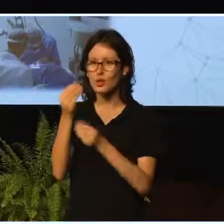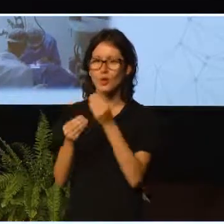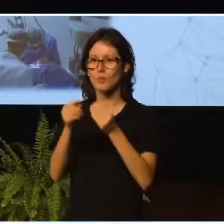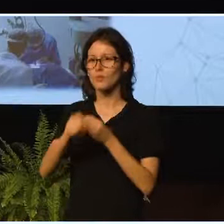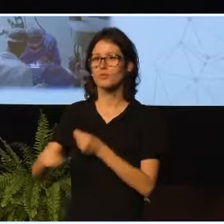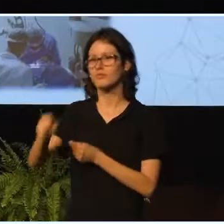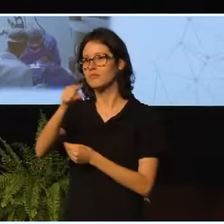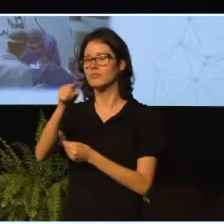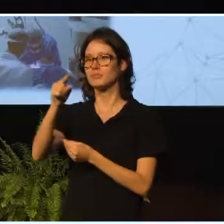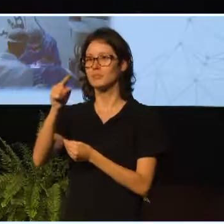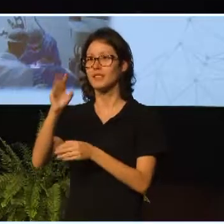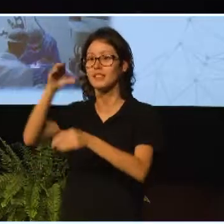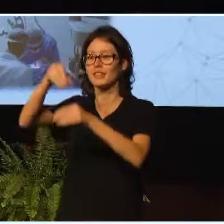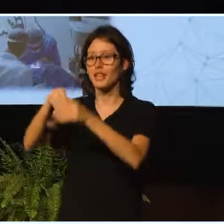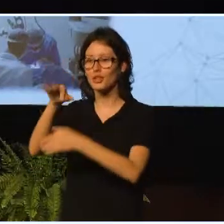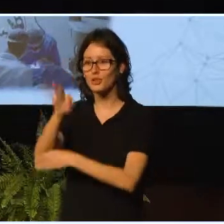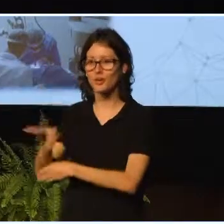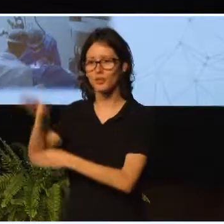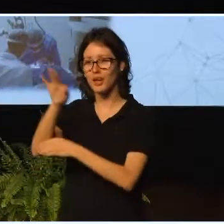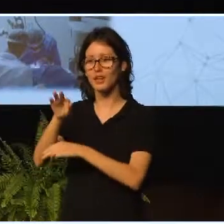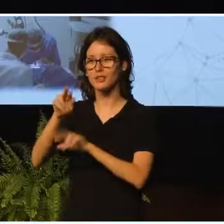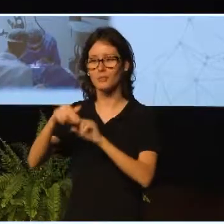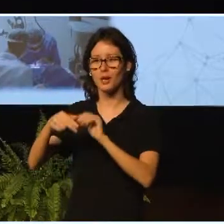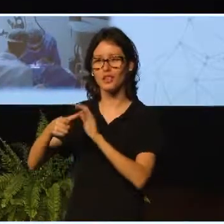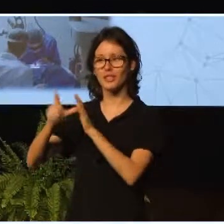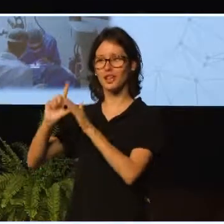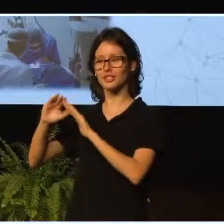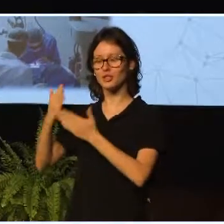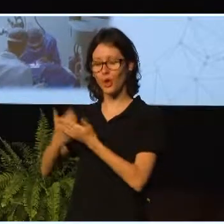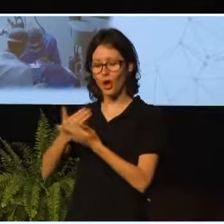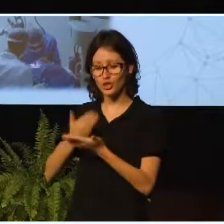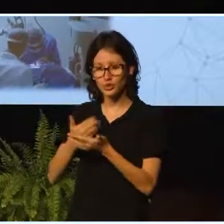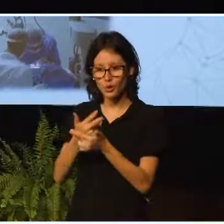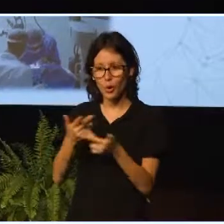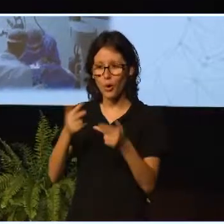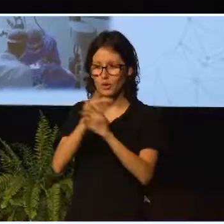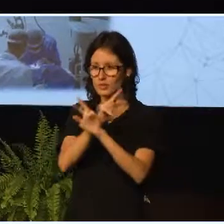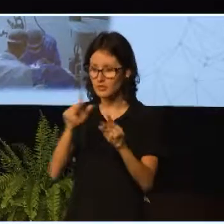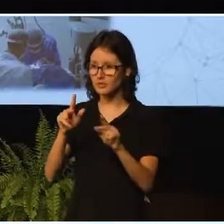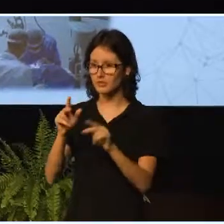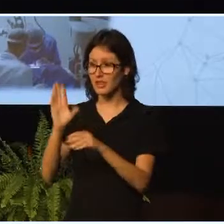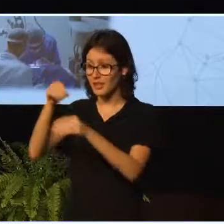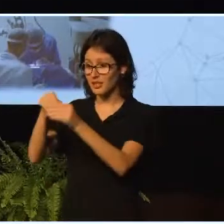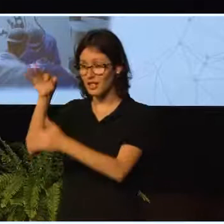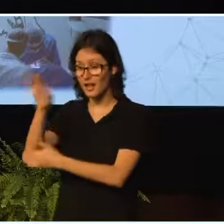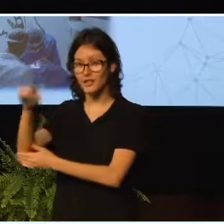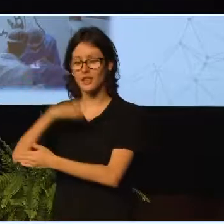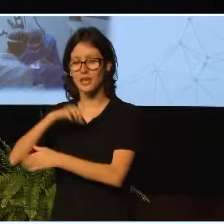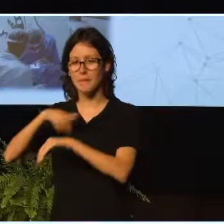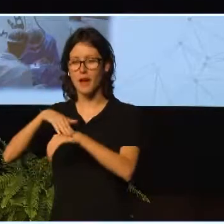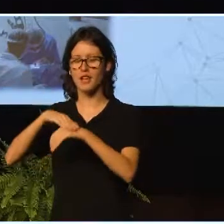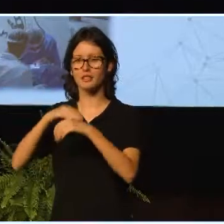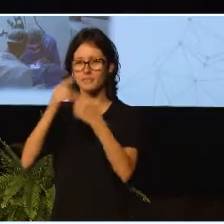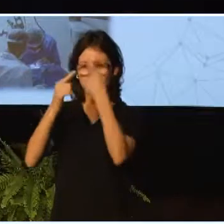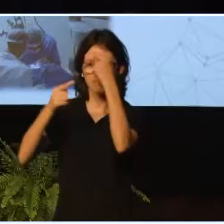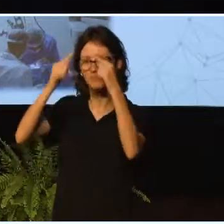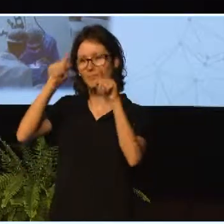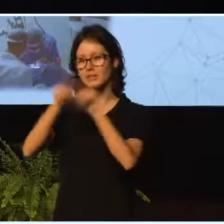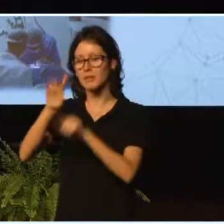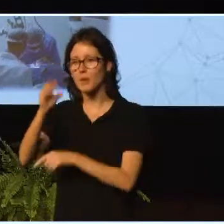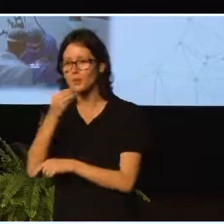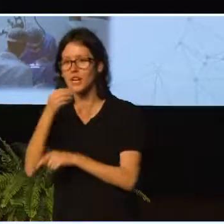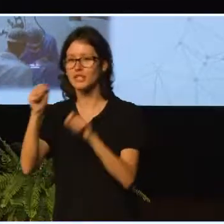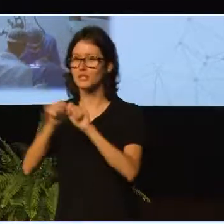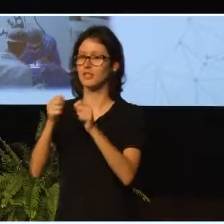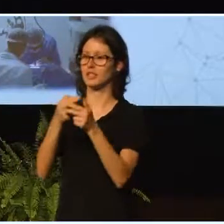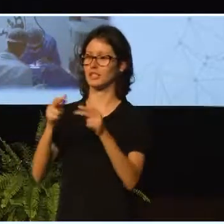lá na faculdade? Provavelmente você teria muito mais possibilidades e oportunidades de fazer